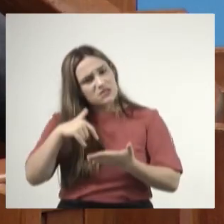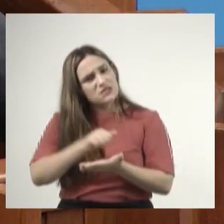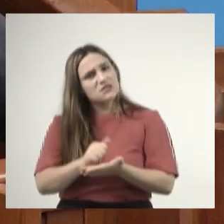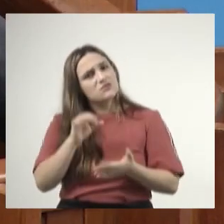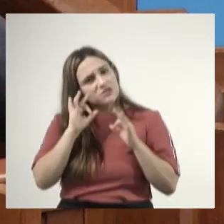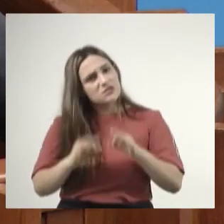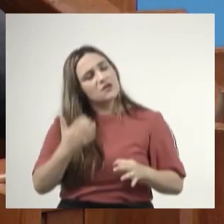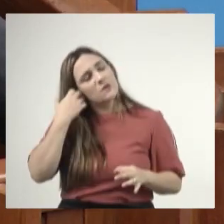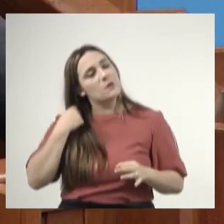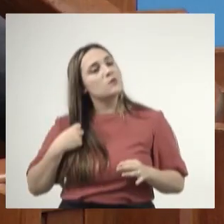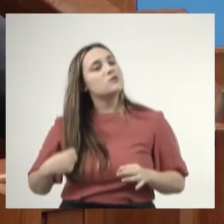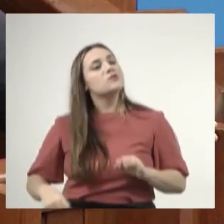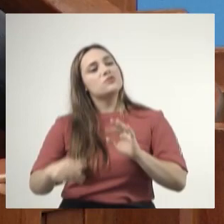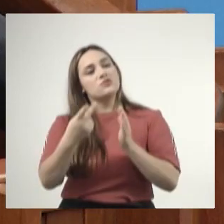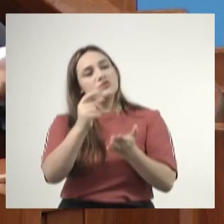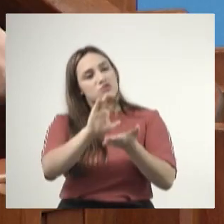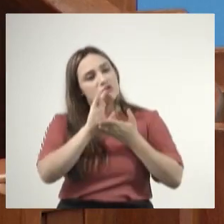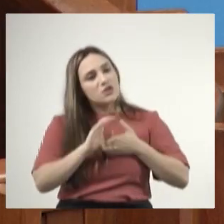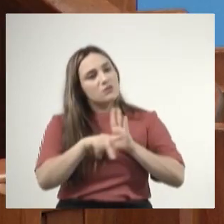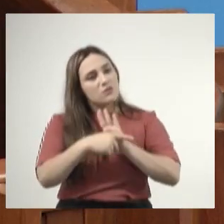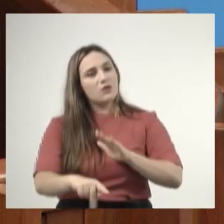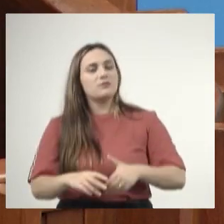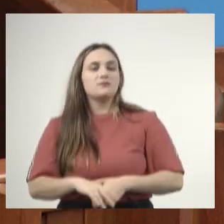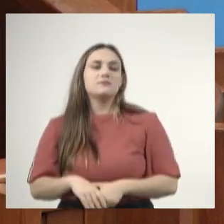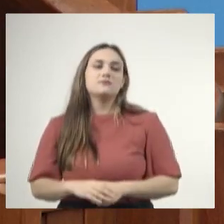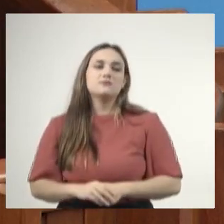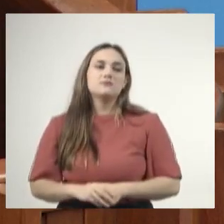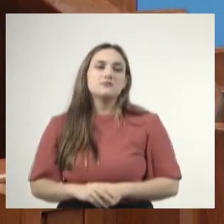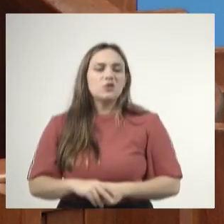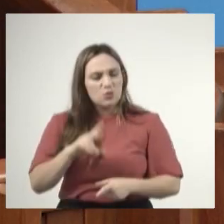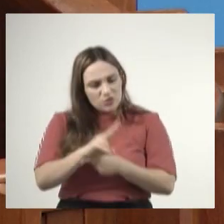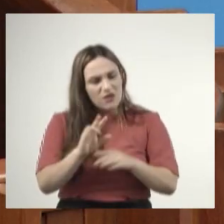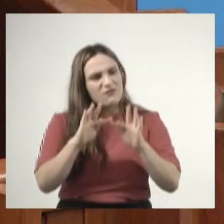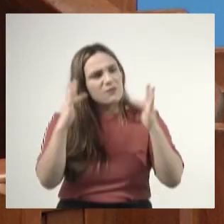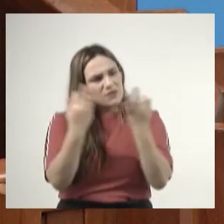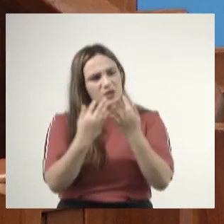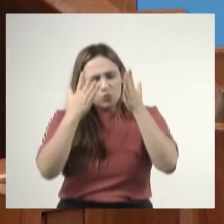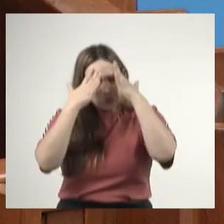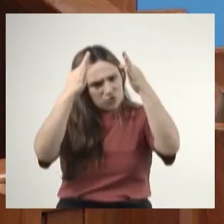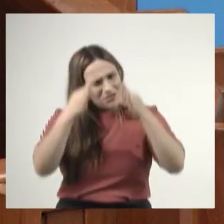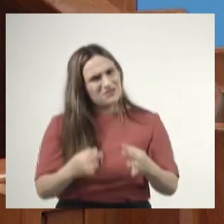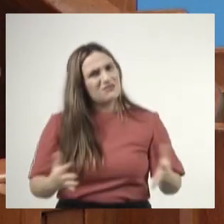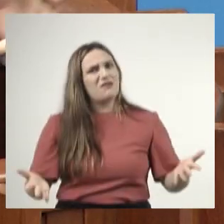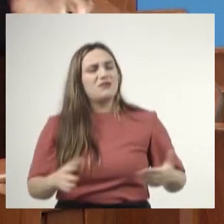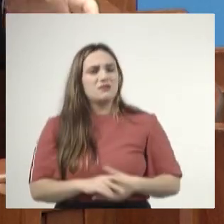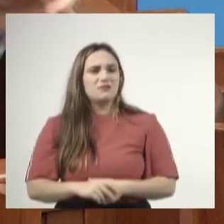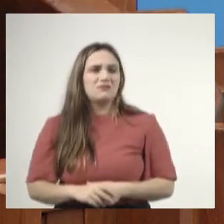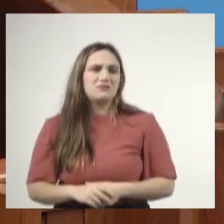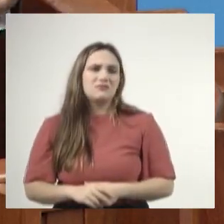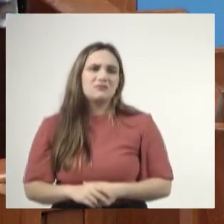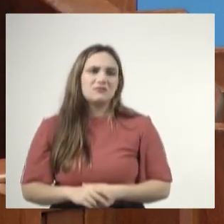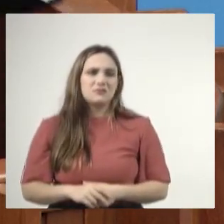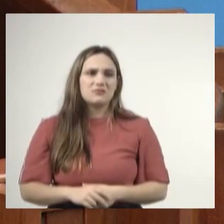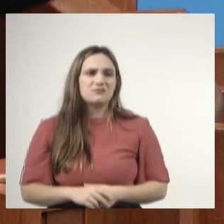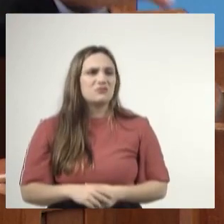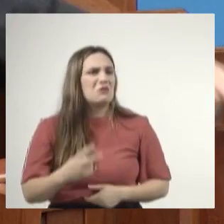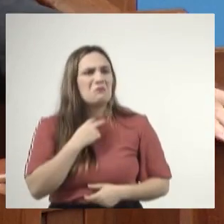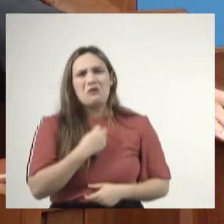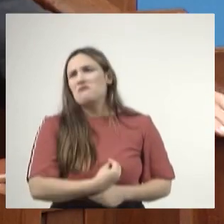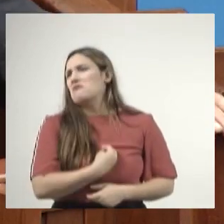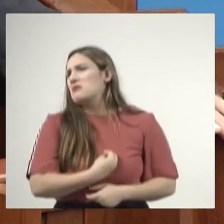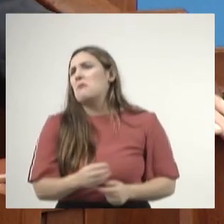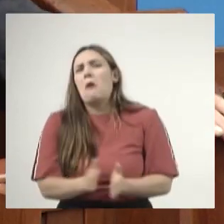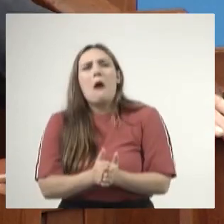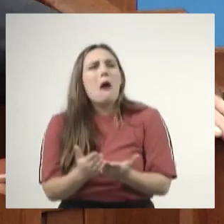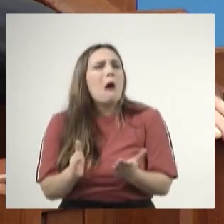ter seus recursos, sua produção e sustentar sua família com respeito e com dignidade. Não é viver sempre nessa miséria